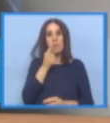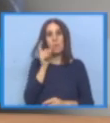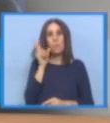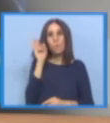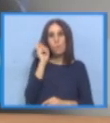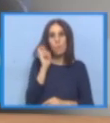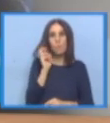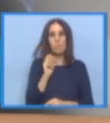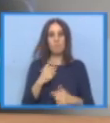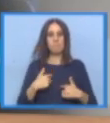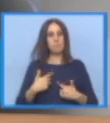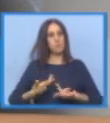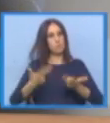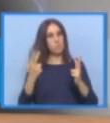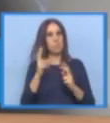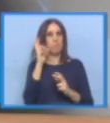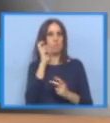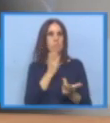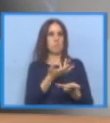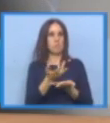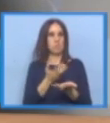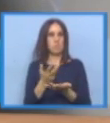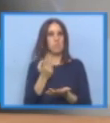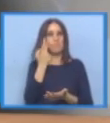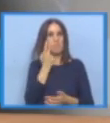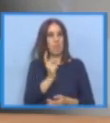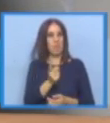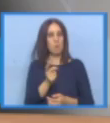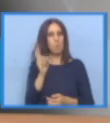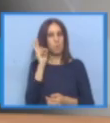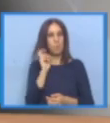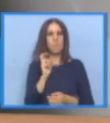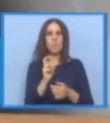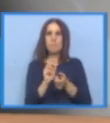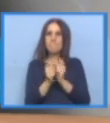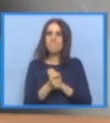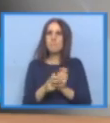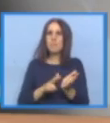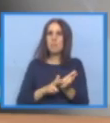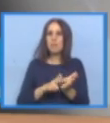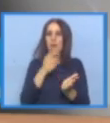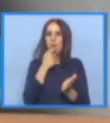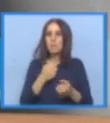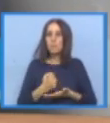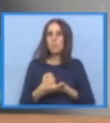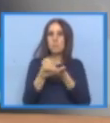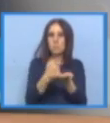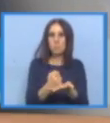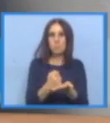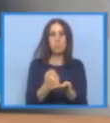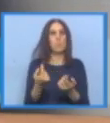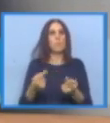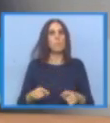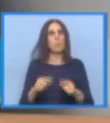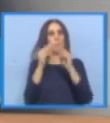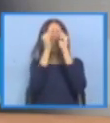se predisponha a ouvir, a vivenciar aquilo que ouve e a transformar a realidade a partir desse contributo, e não apenas uma